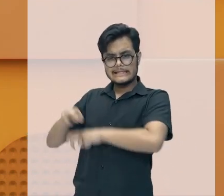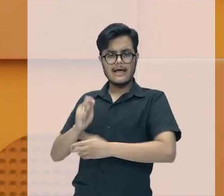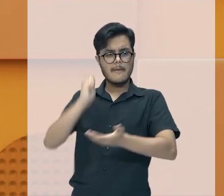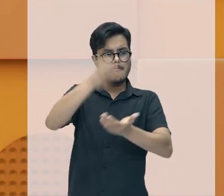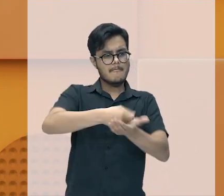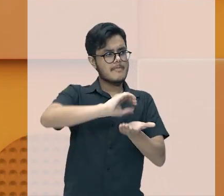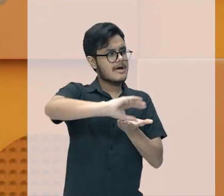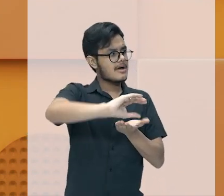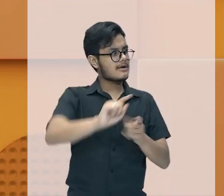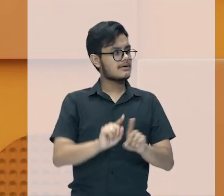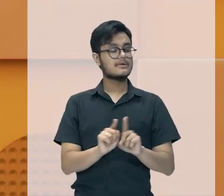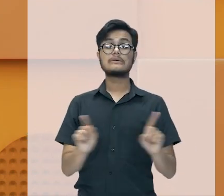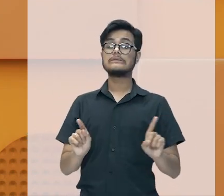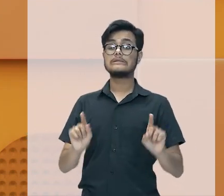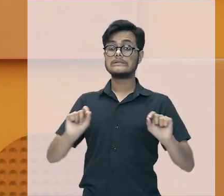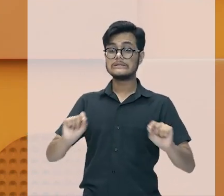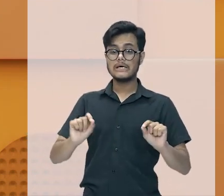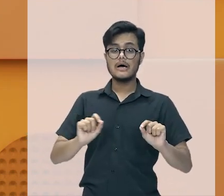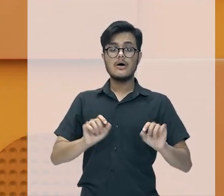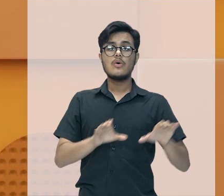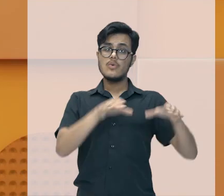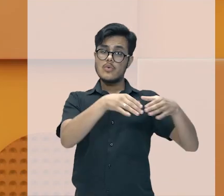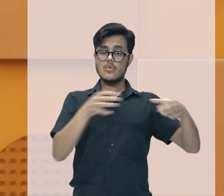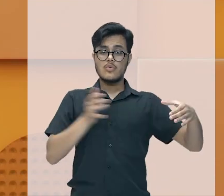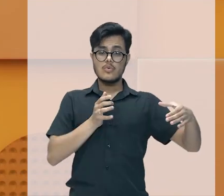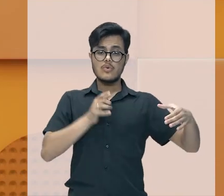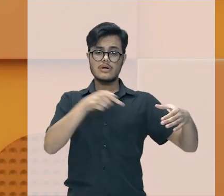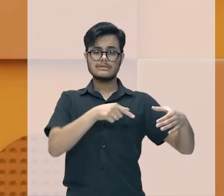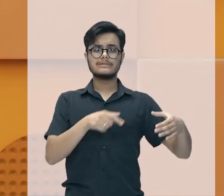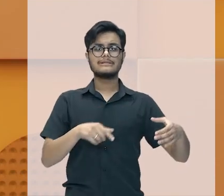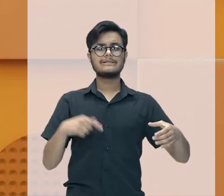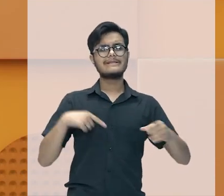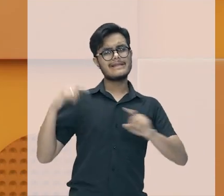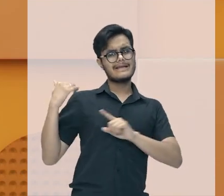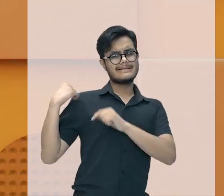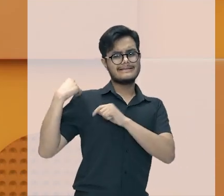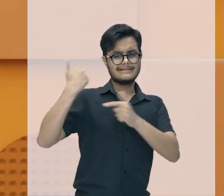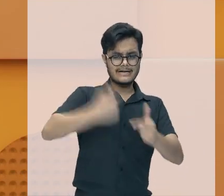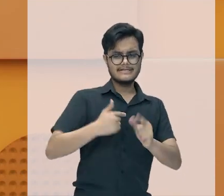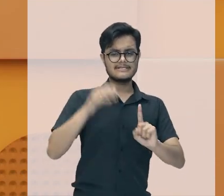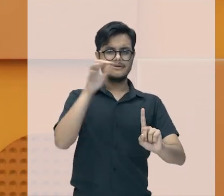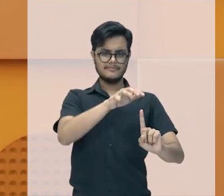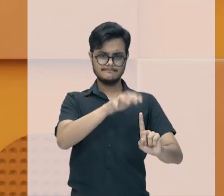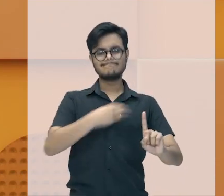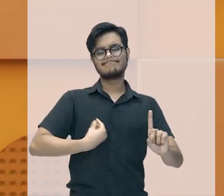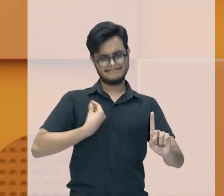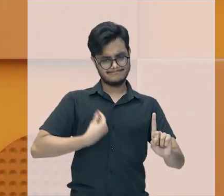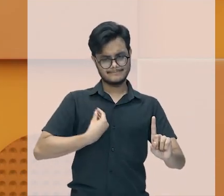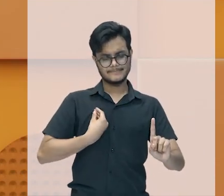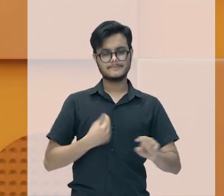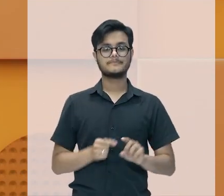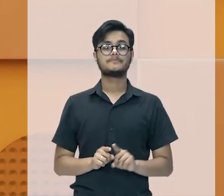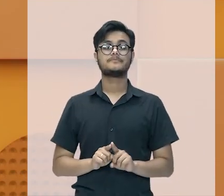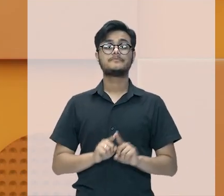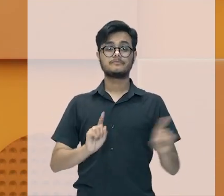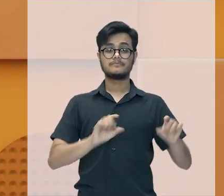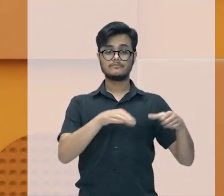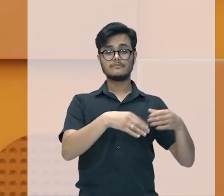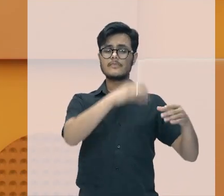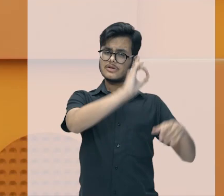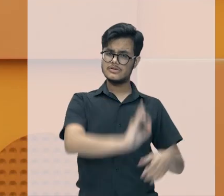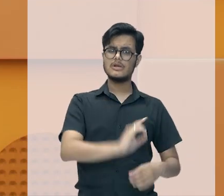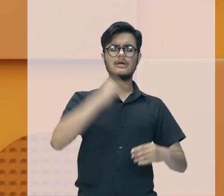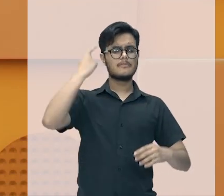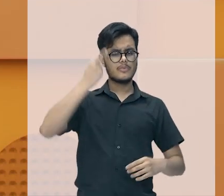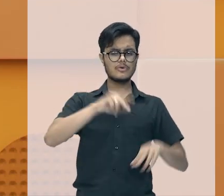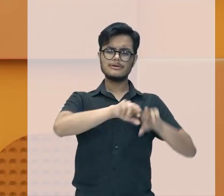Então, olha só, essa nobreza geralmente vinha de herança herdada então de sangue. A nobreza tinha direitos e